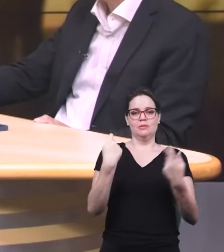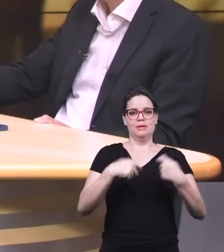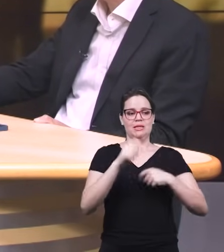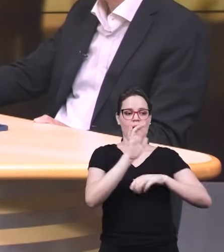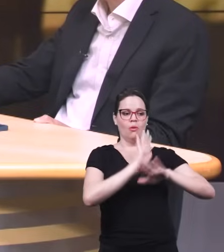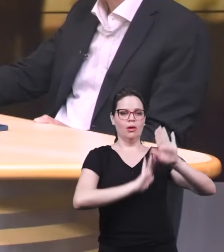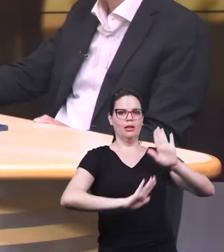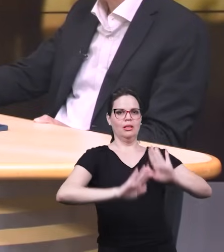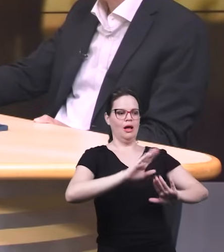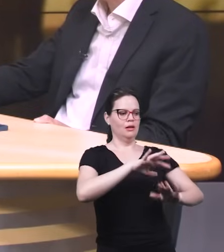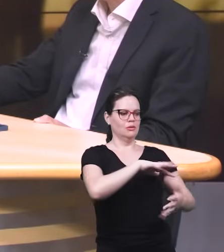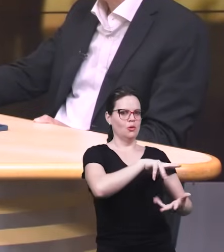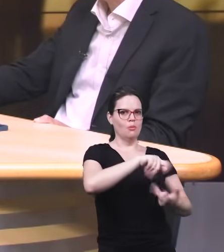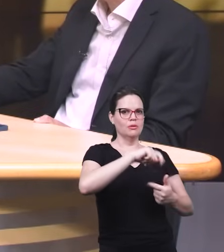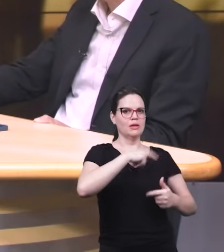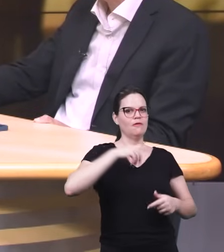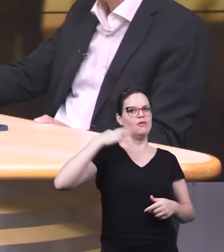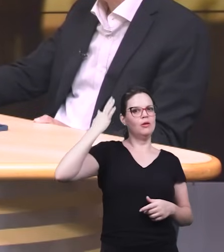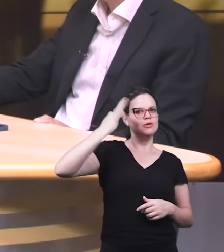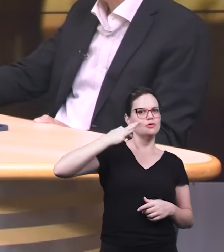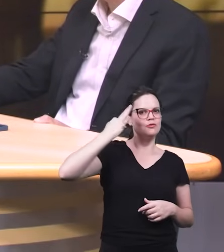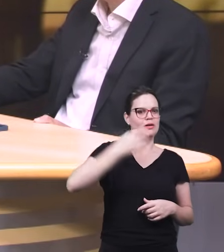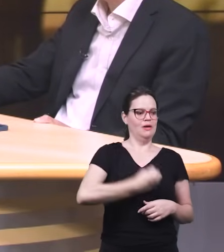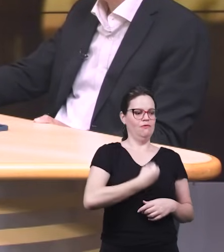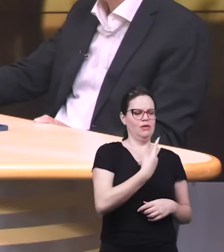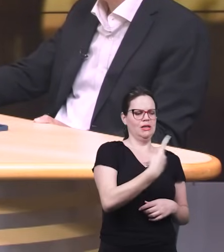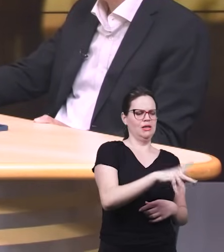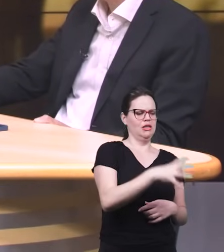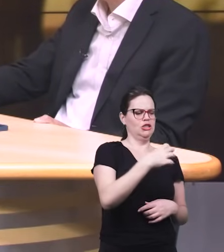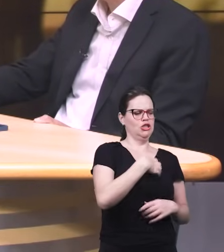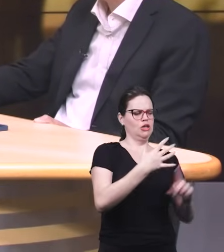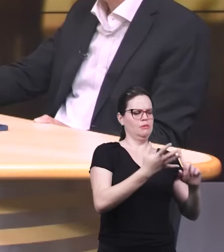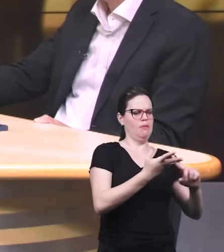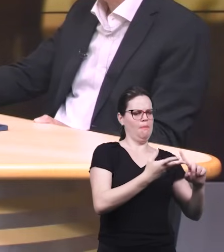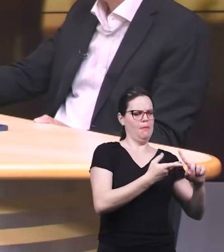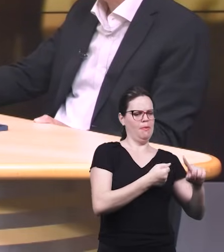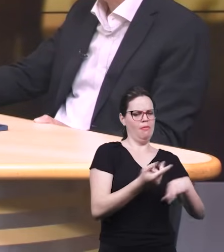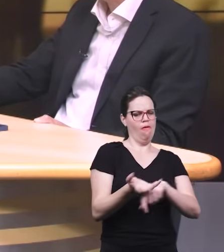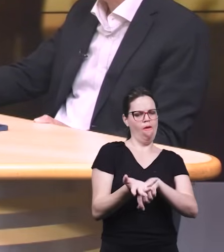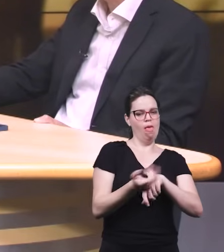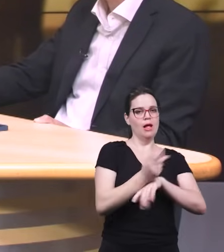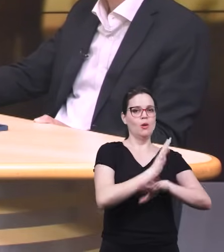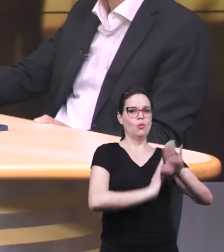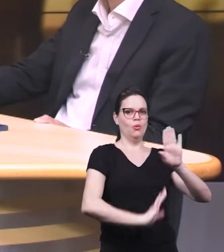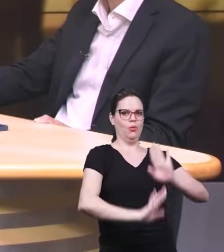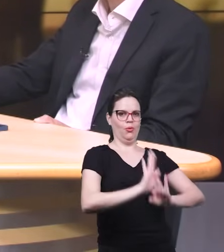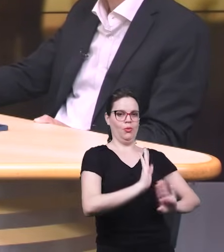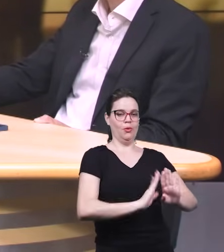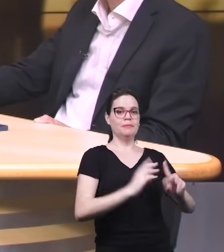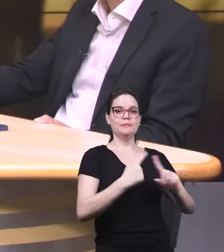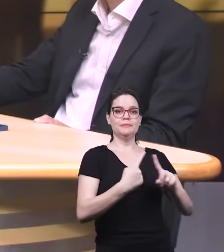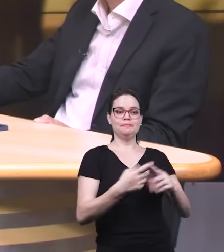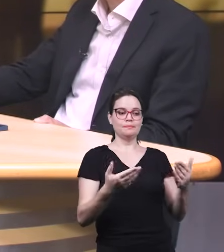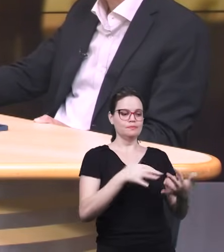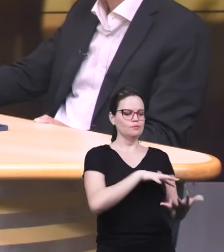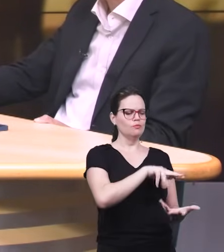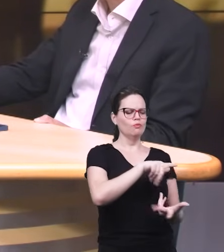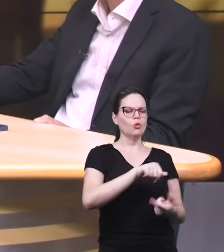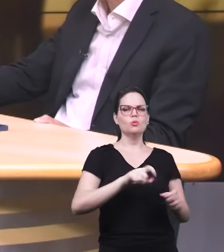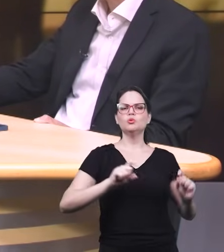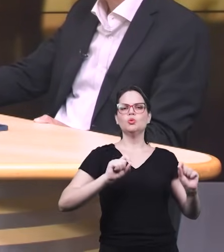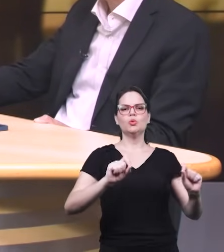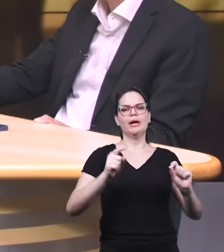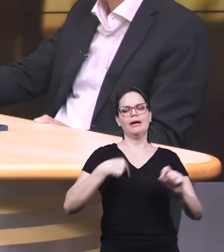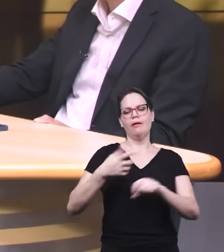o mundo vive, as suas filosofias. E o interesse hoje do mundo ele é minar a mente da criança. Há um tempo